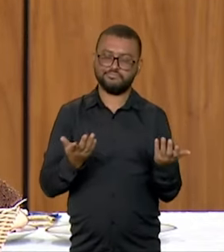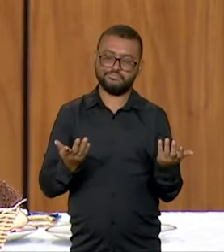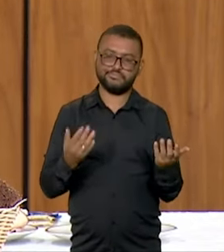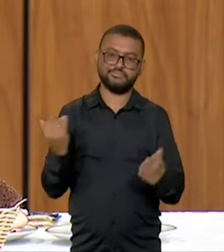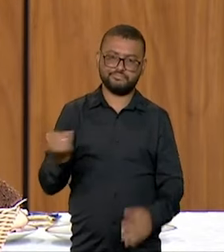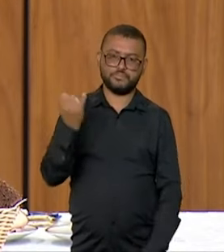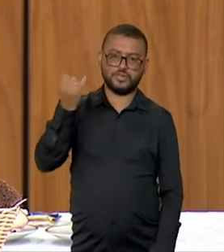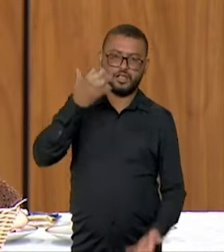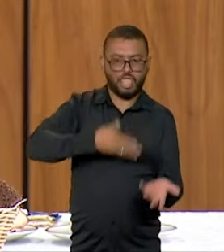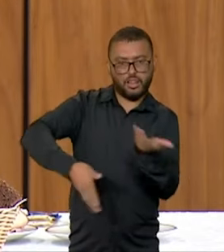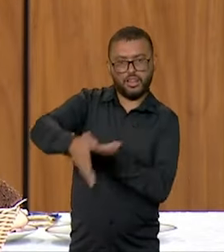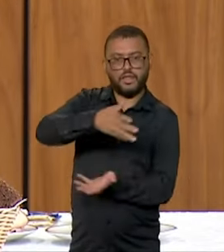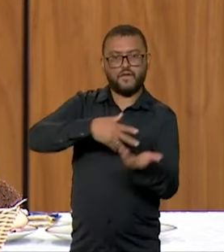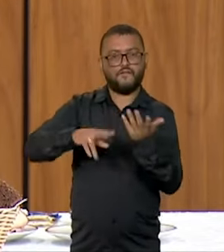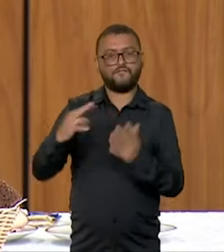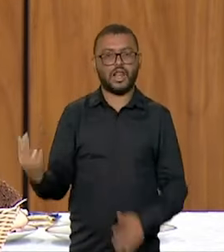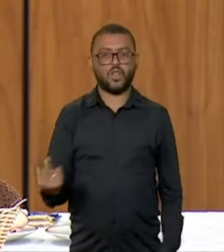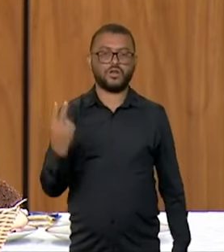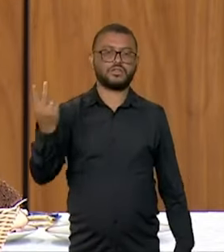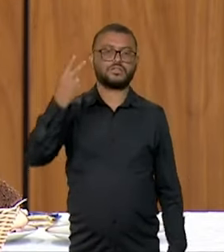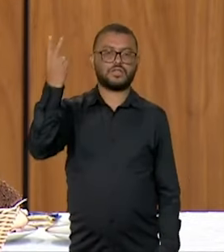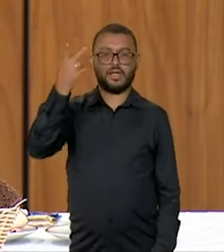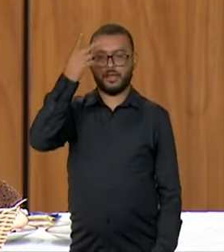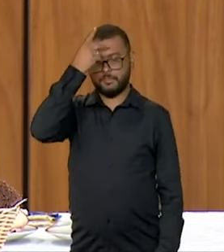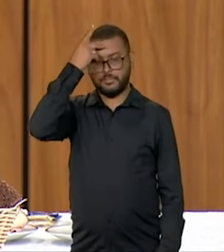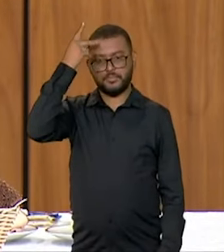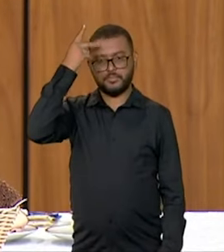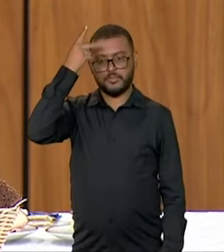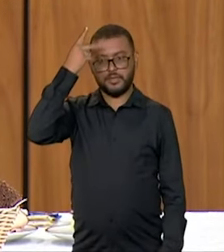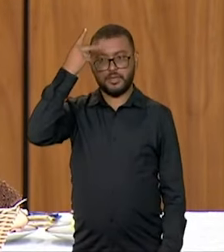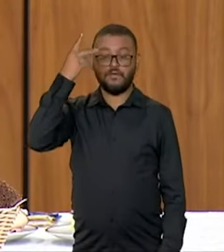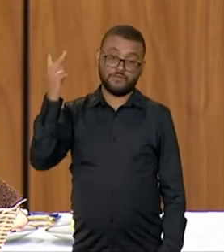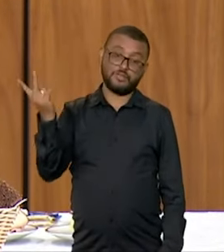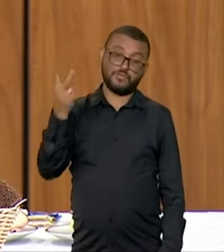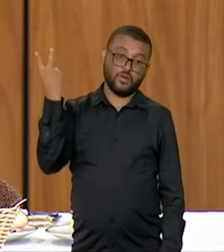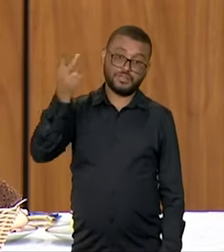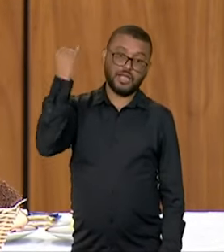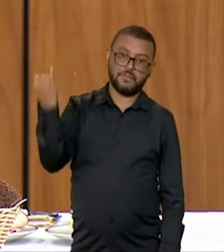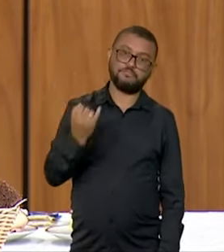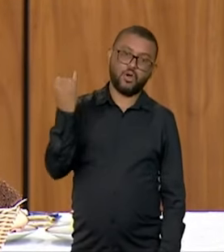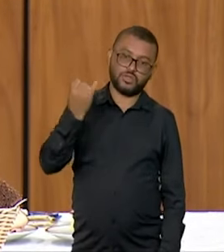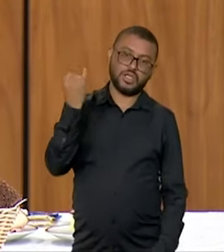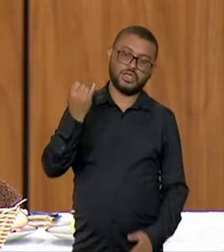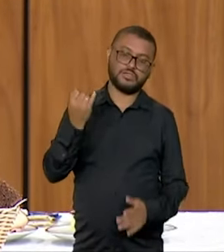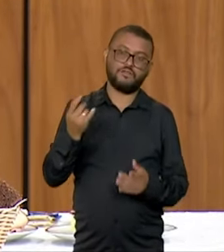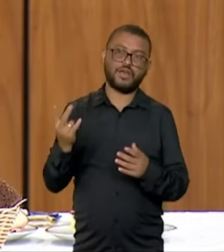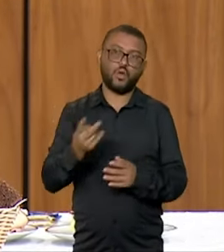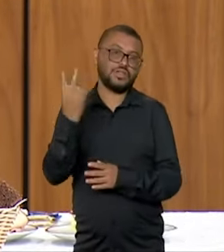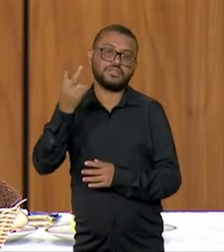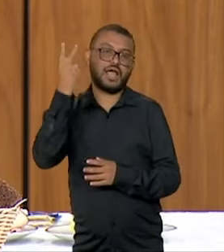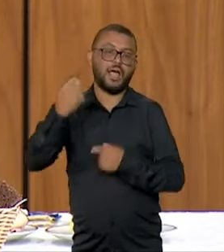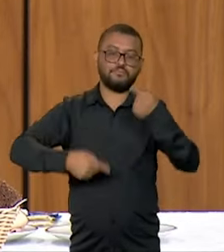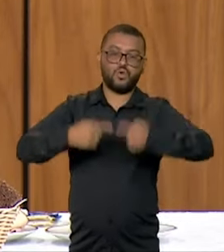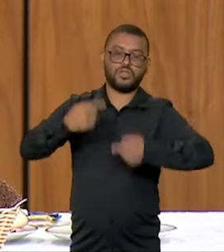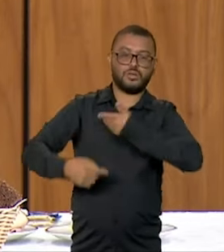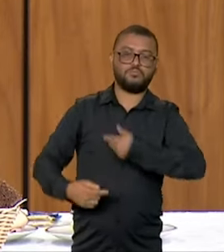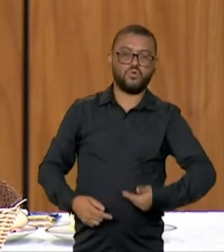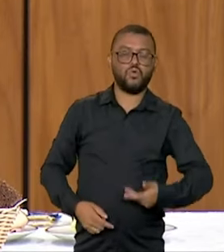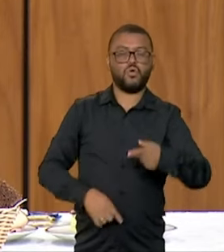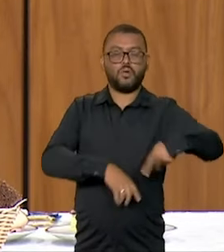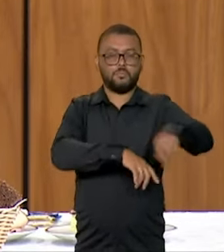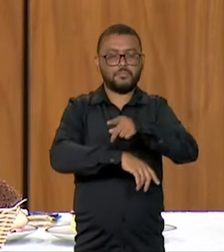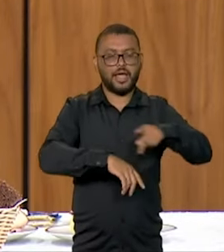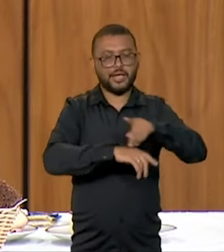que valorize também aspectos importantes daquilo que diz respeito à política pública, ao país,